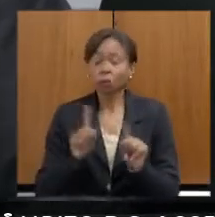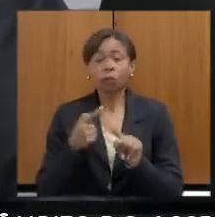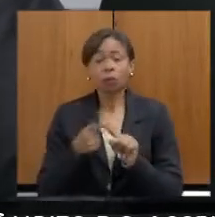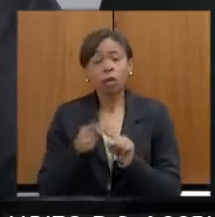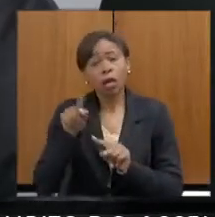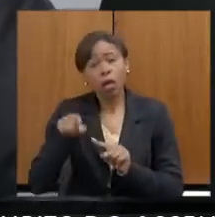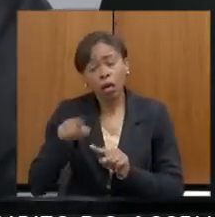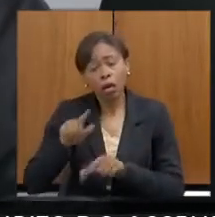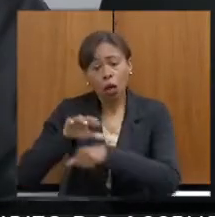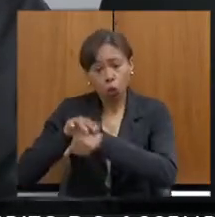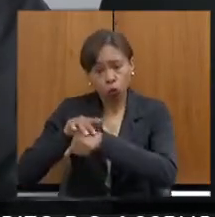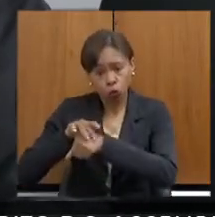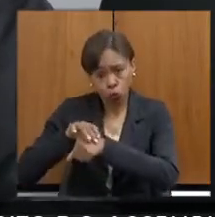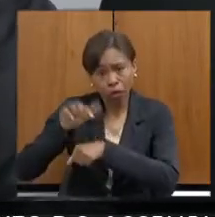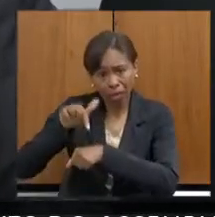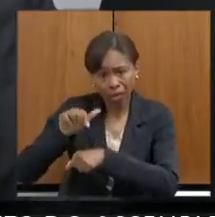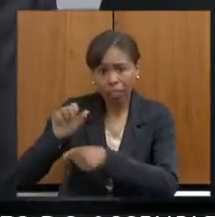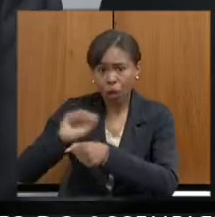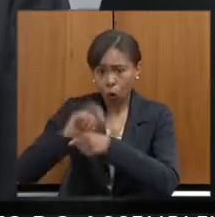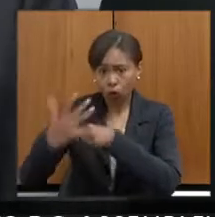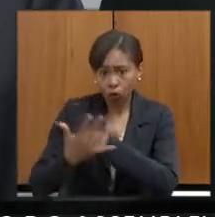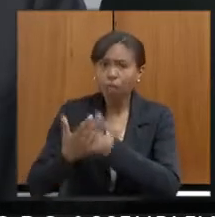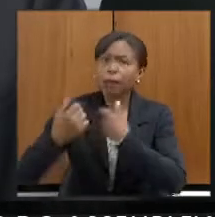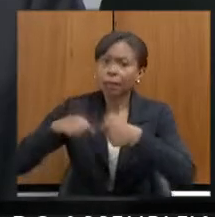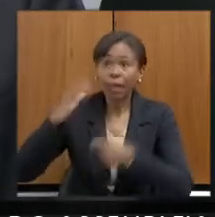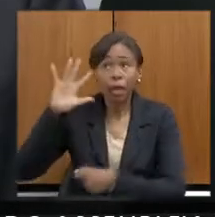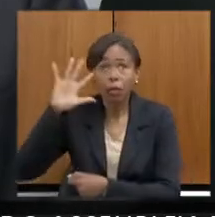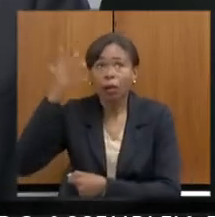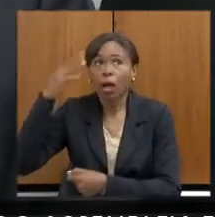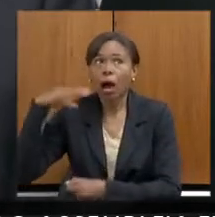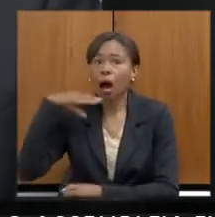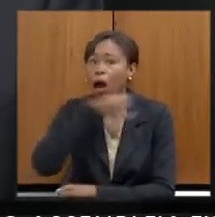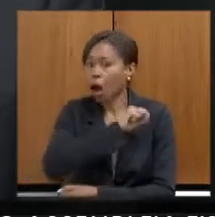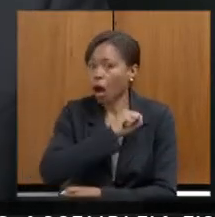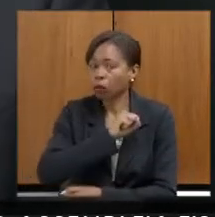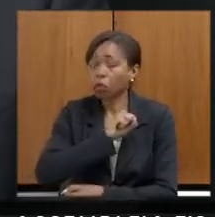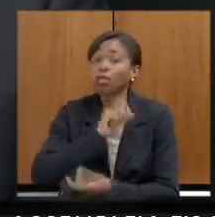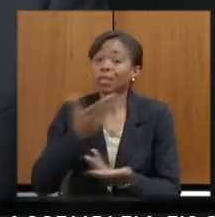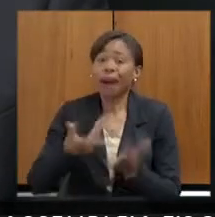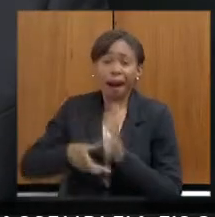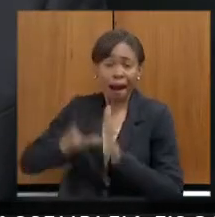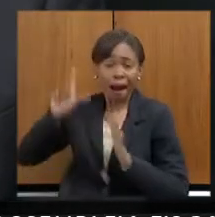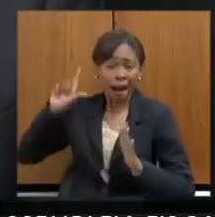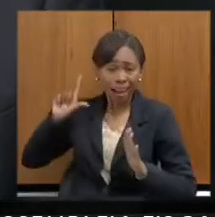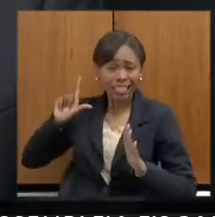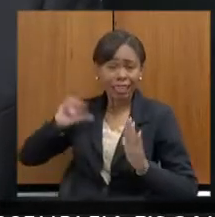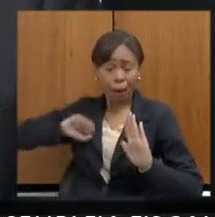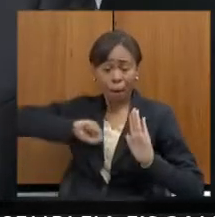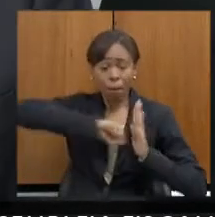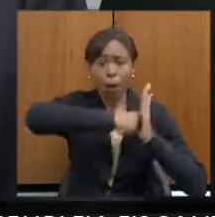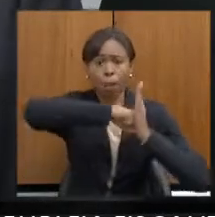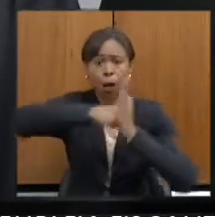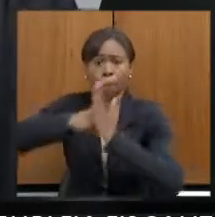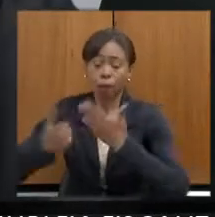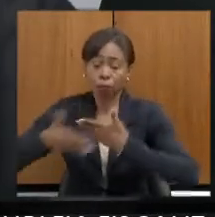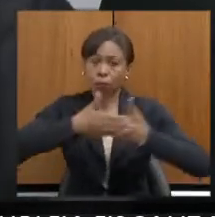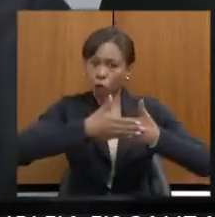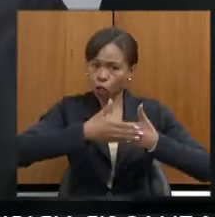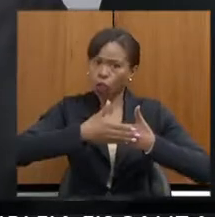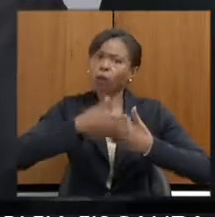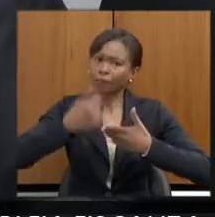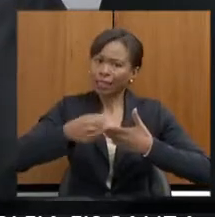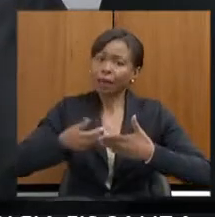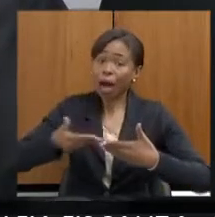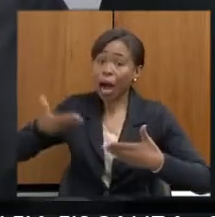que de fato buscar a solução de forma rápida então o look Down era necessário no primeiro momento mas nunca